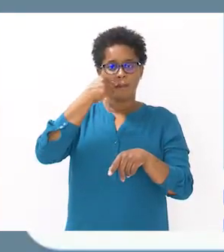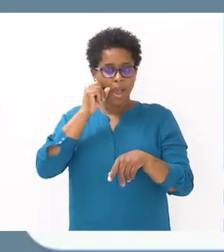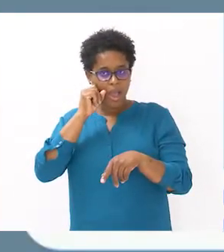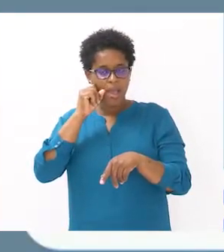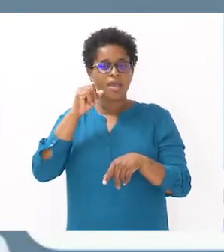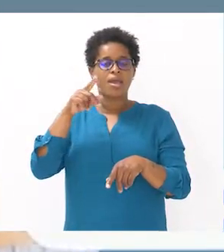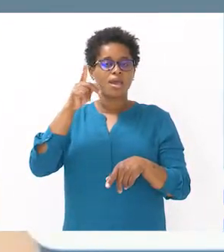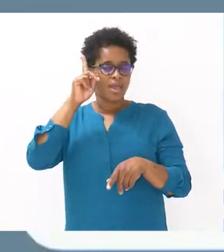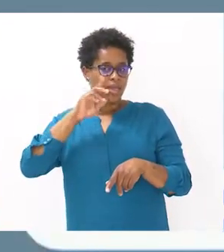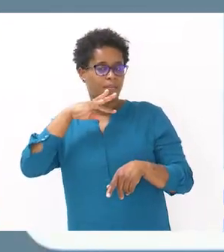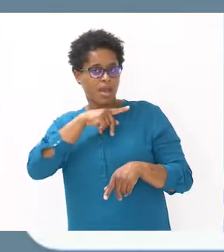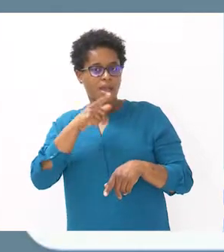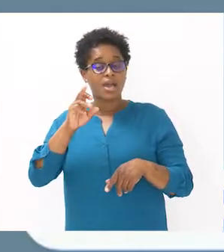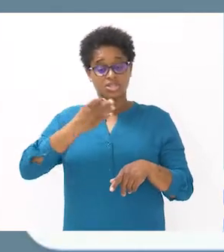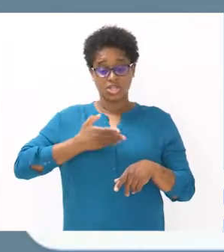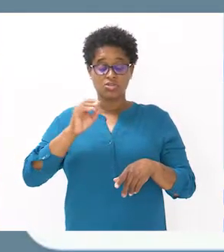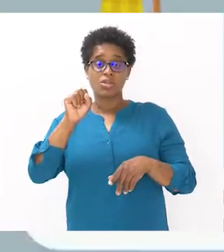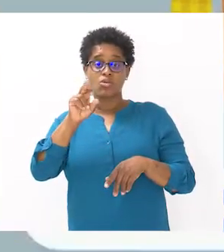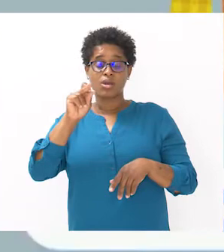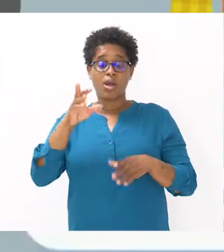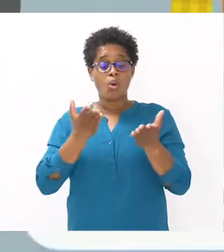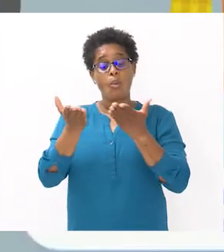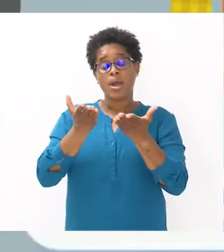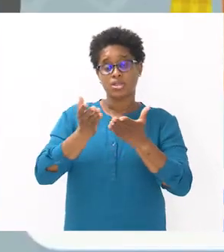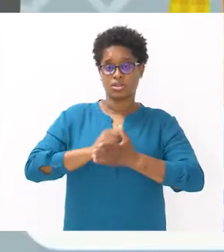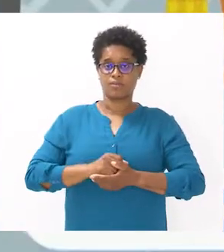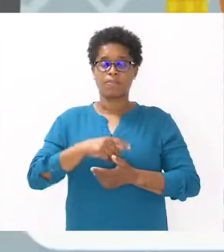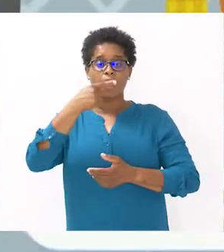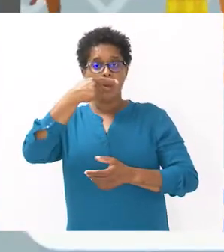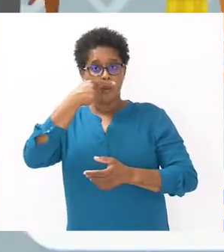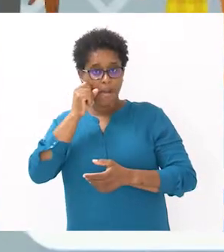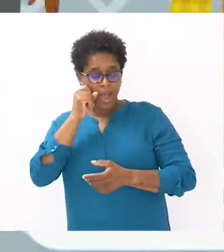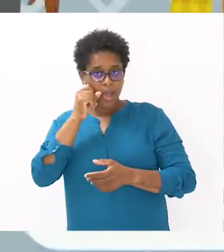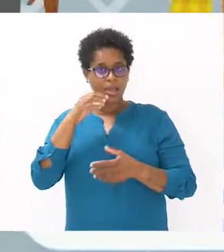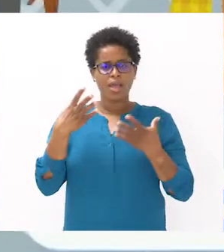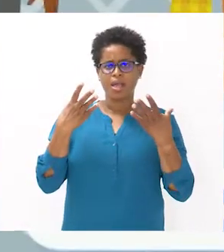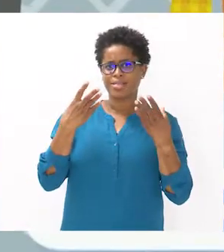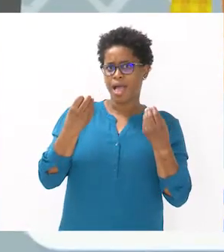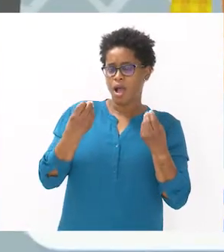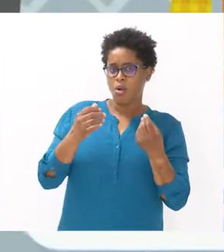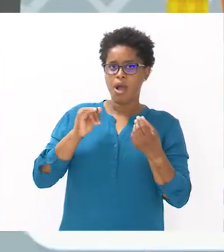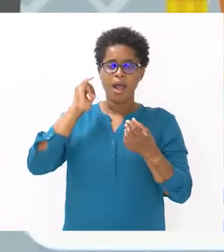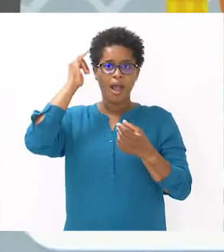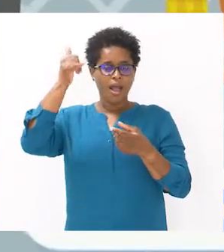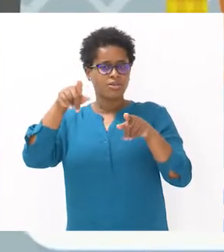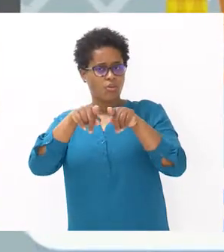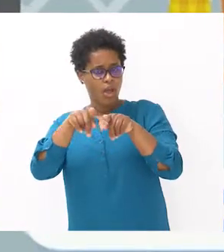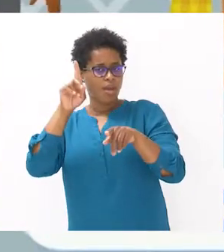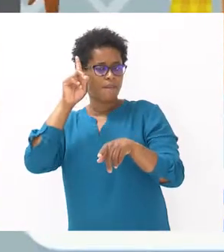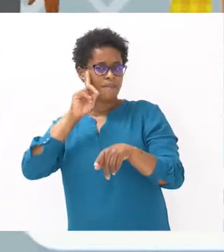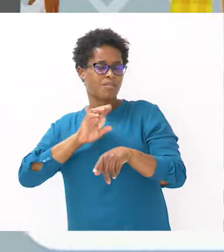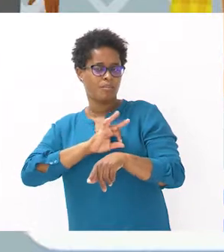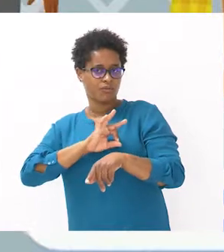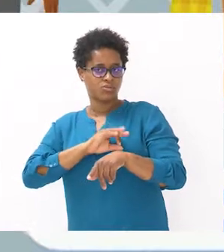grau comparativo. O pai é tão alto como a professora. Estamos a dizer que